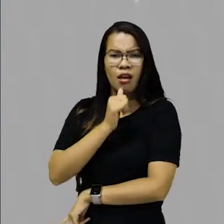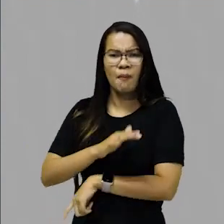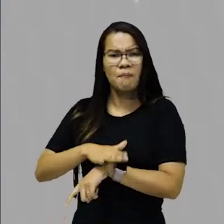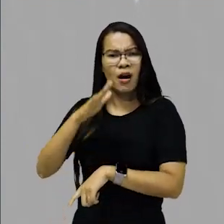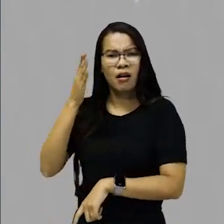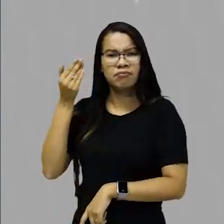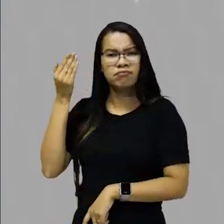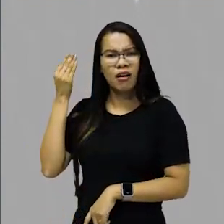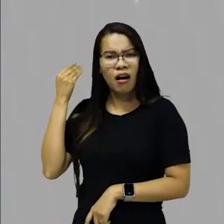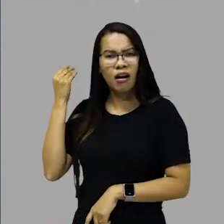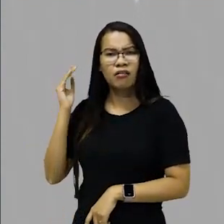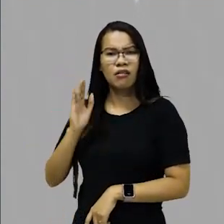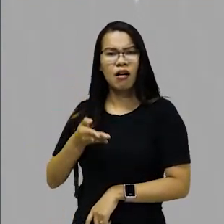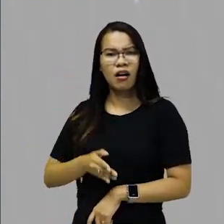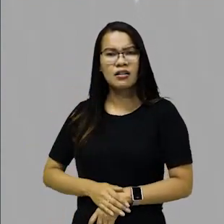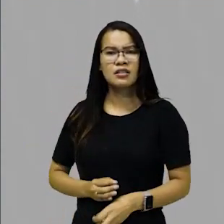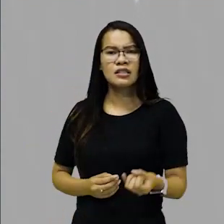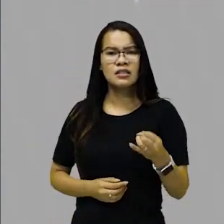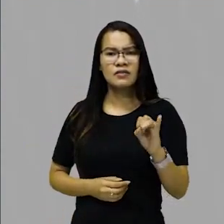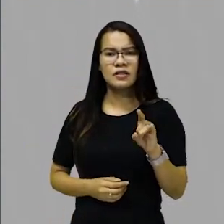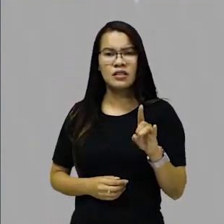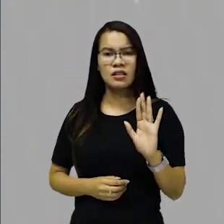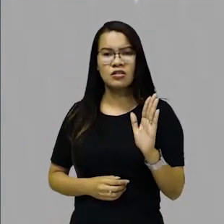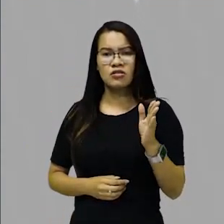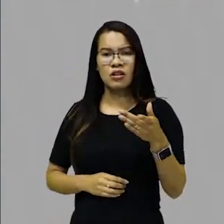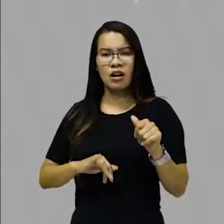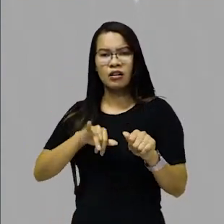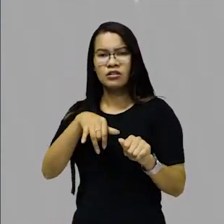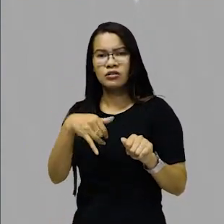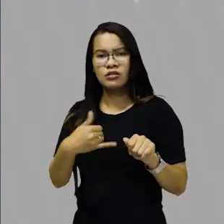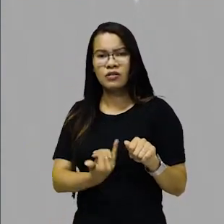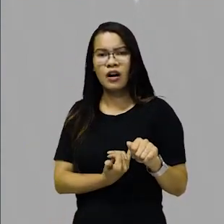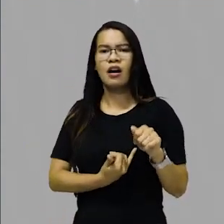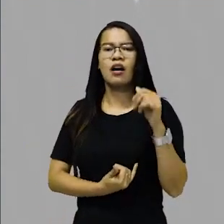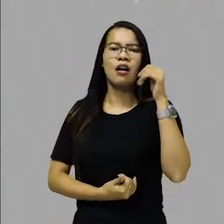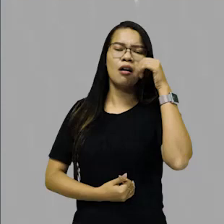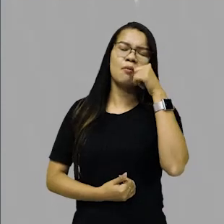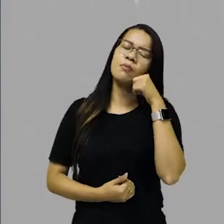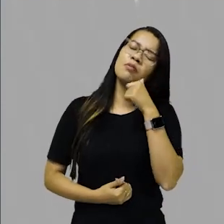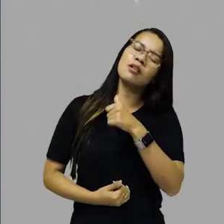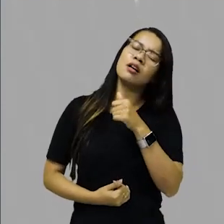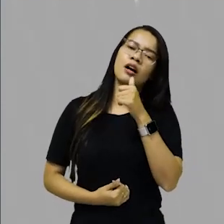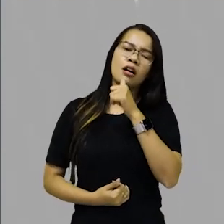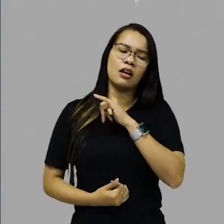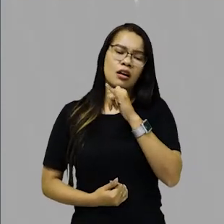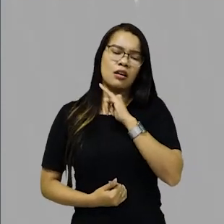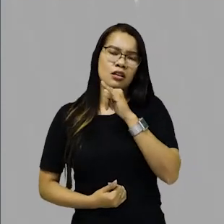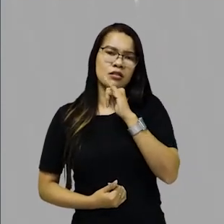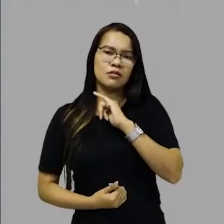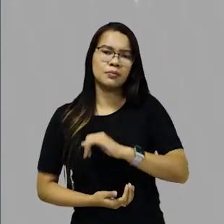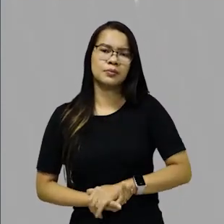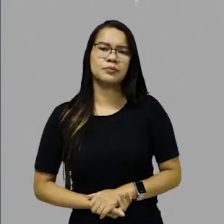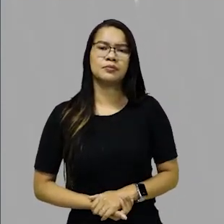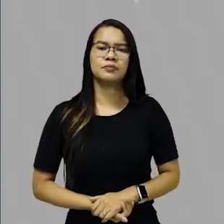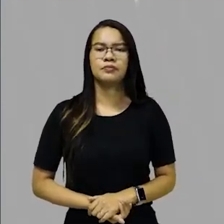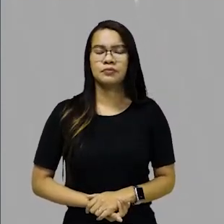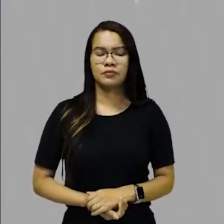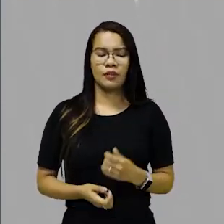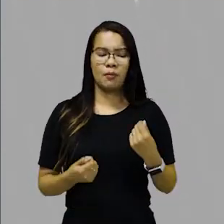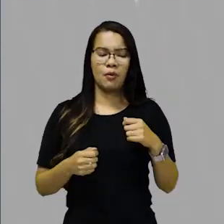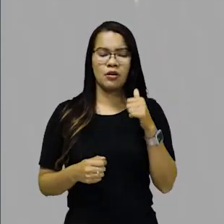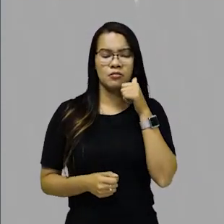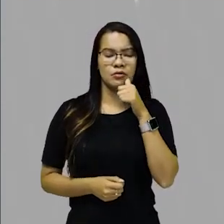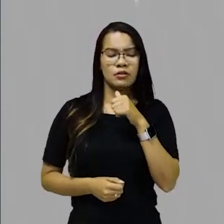E se você adjetivar essa mulher, por exemplo, se ela for uma mulher, olha só, ela